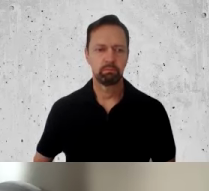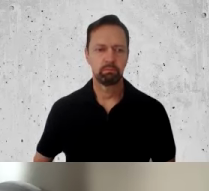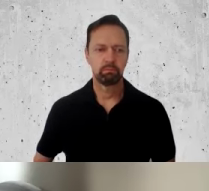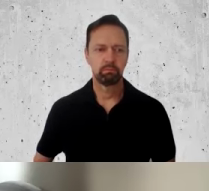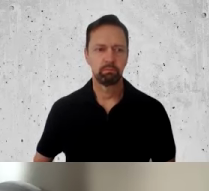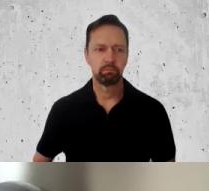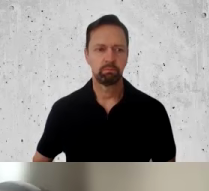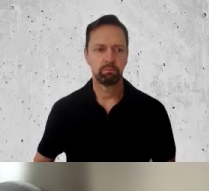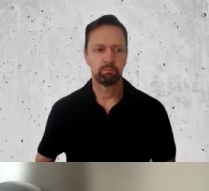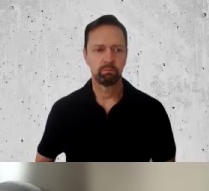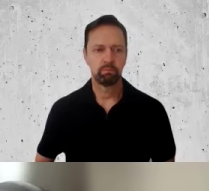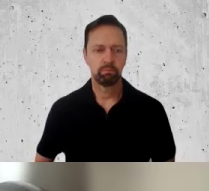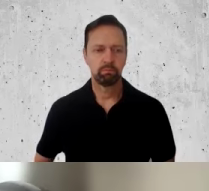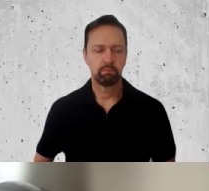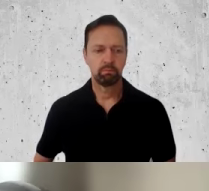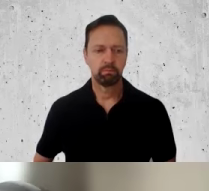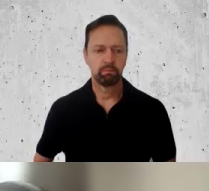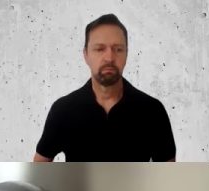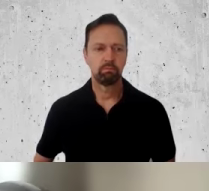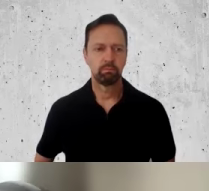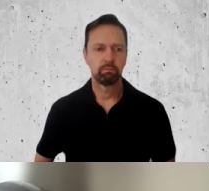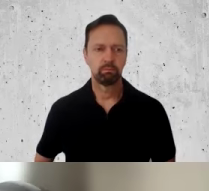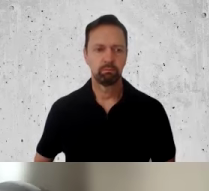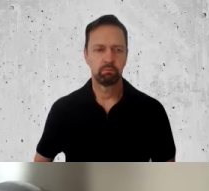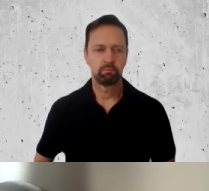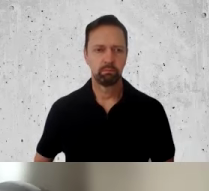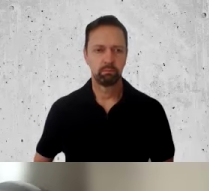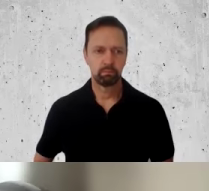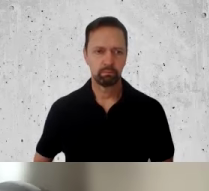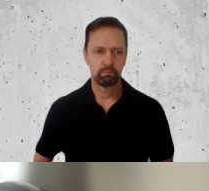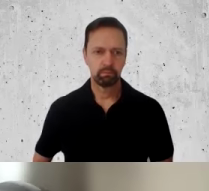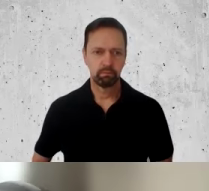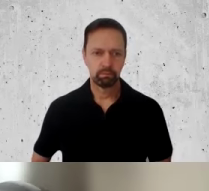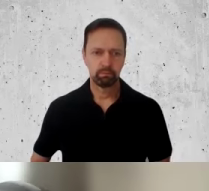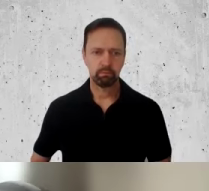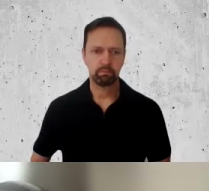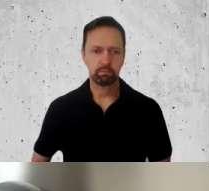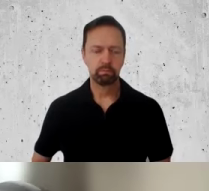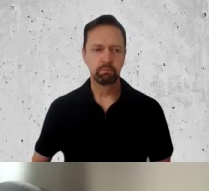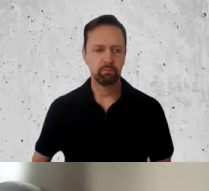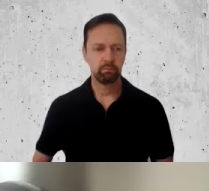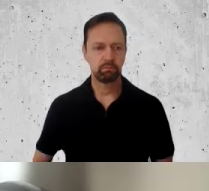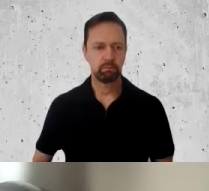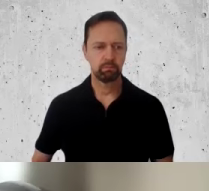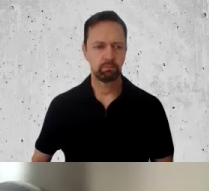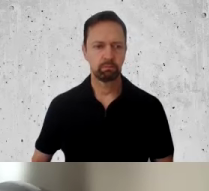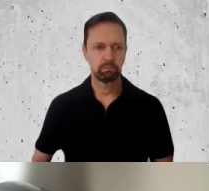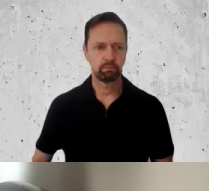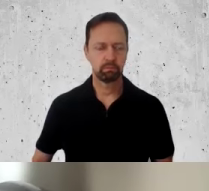quem é grande, a quem tem grandes garantias, conseguir investir esse capital para ter inovação, o que também poderia aumentar essa convergência entre os